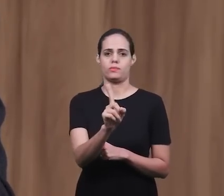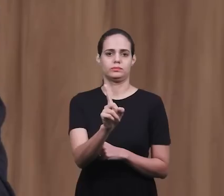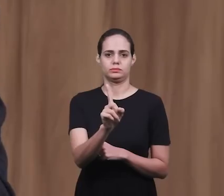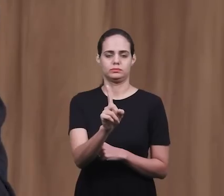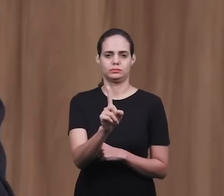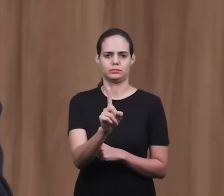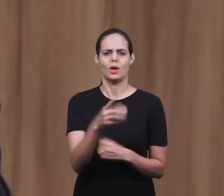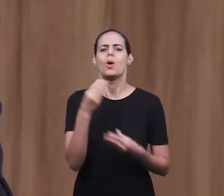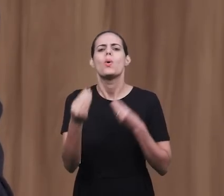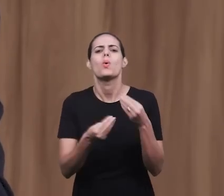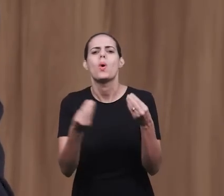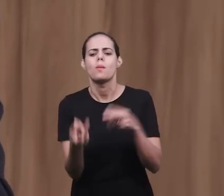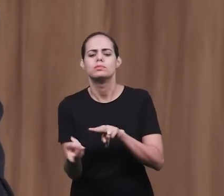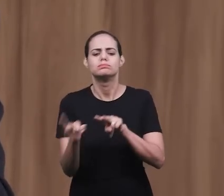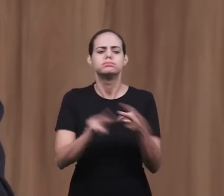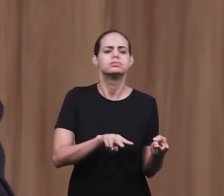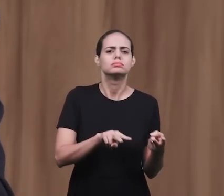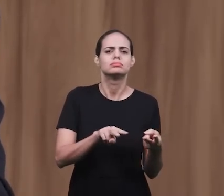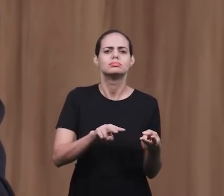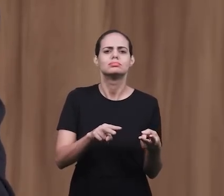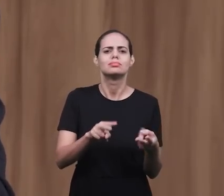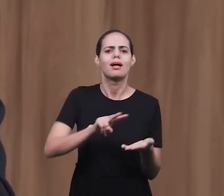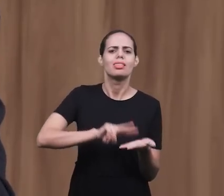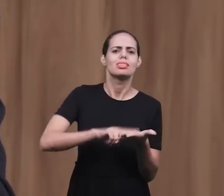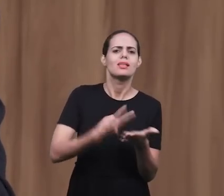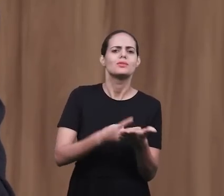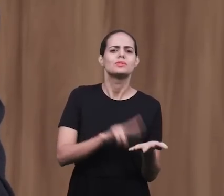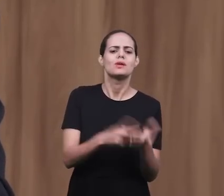seguinte: nós não somos